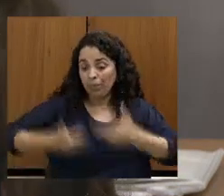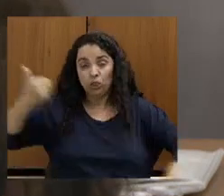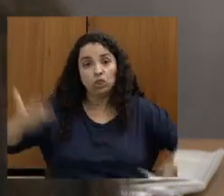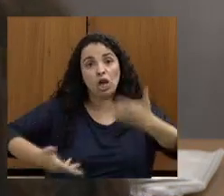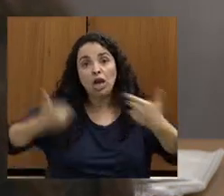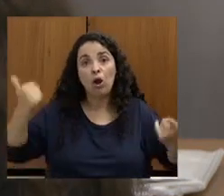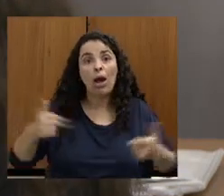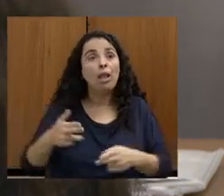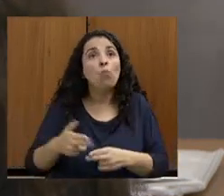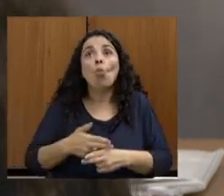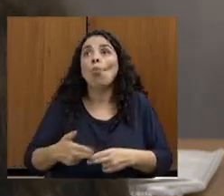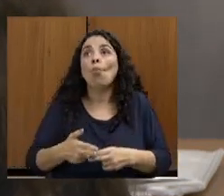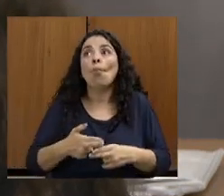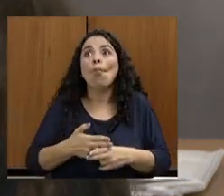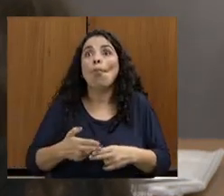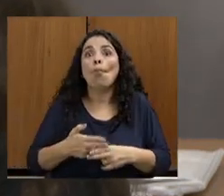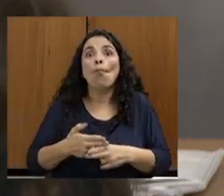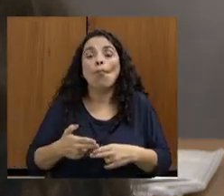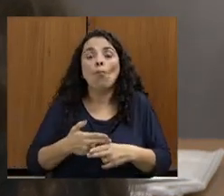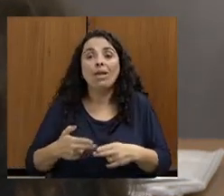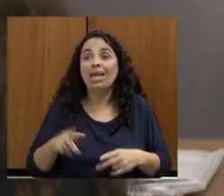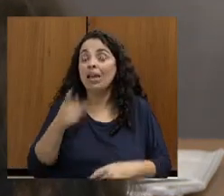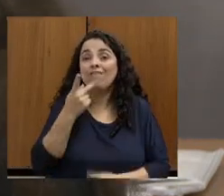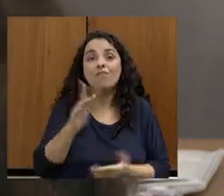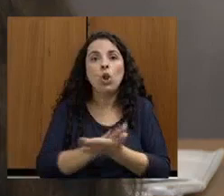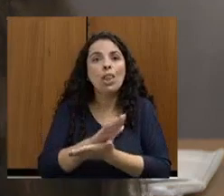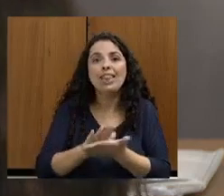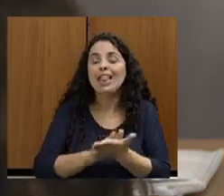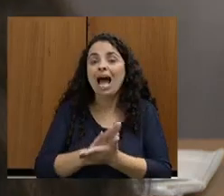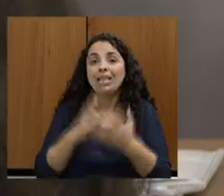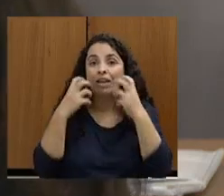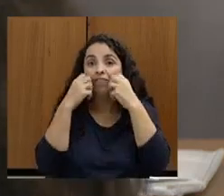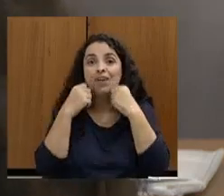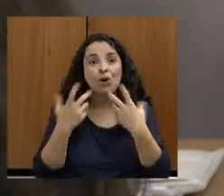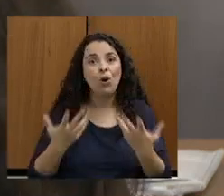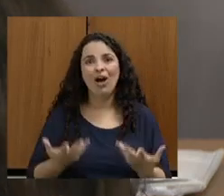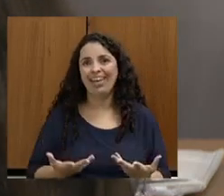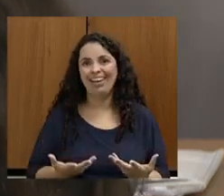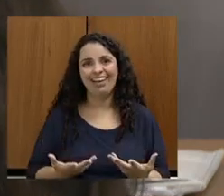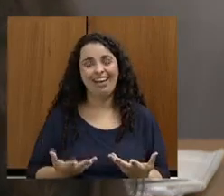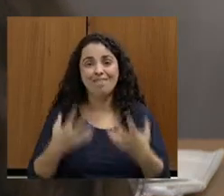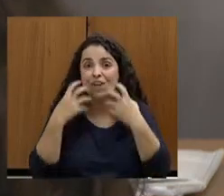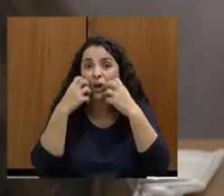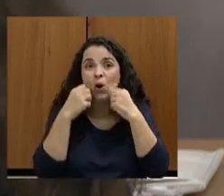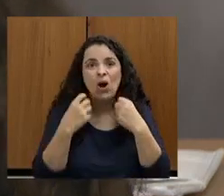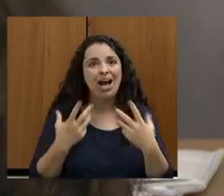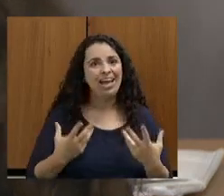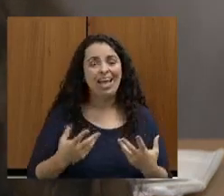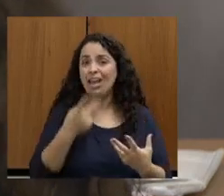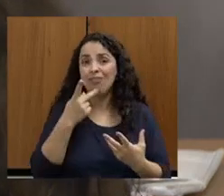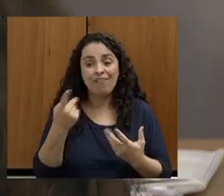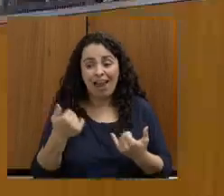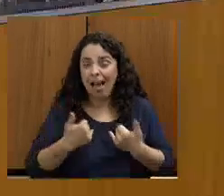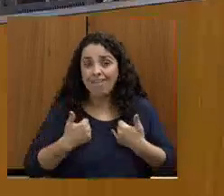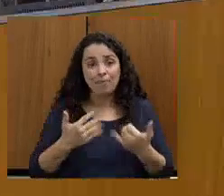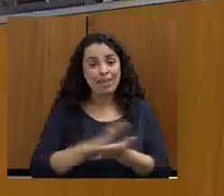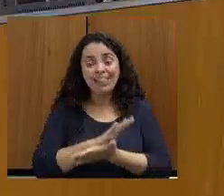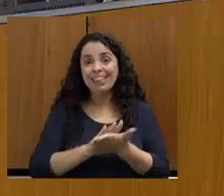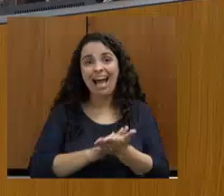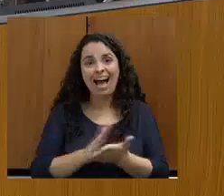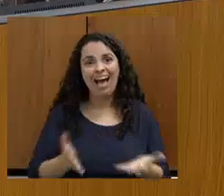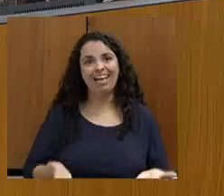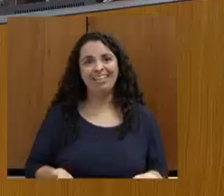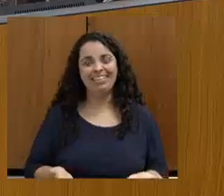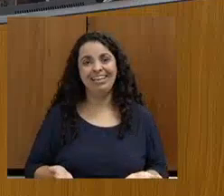ele tinha vergonha de chegar em casa e falar assim, mãe, eu fiquei sabendo quando ele saiu da primeira escola, uma mãe me contou que ele ficou